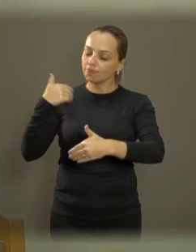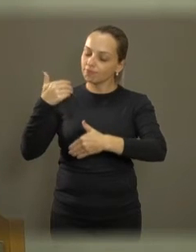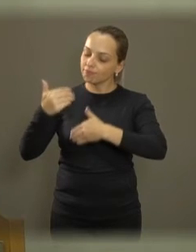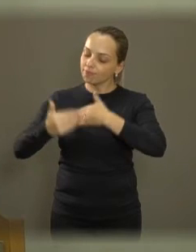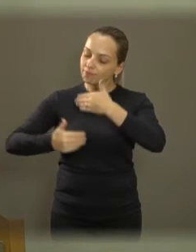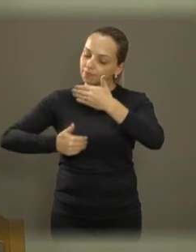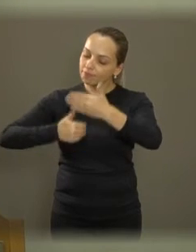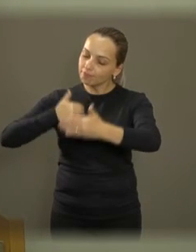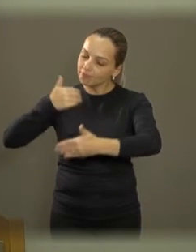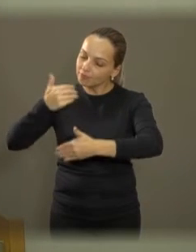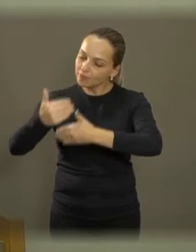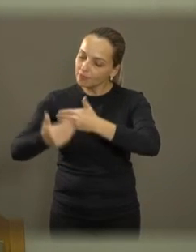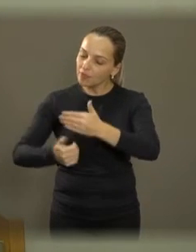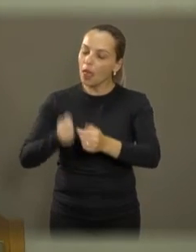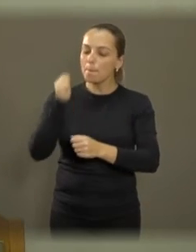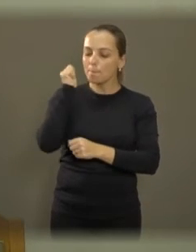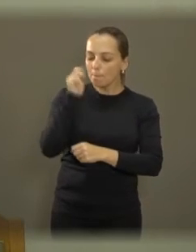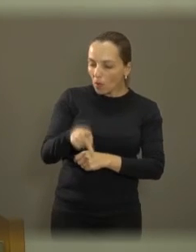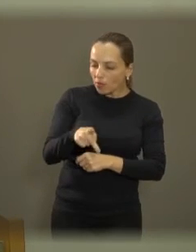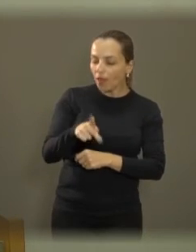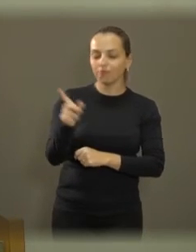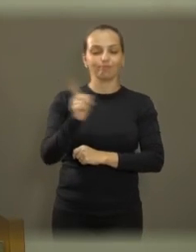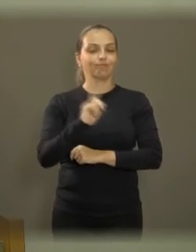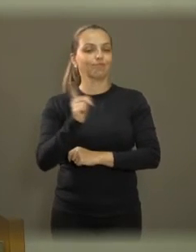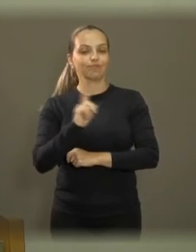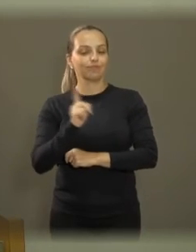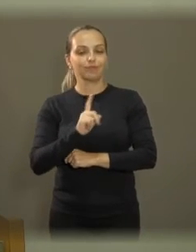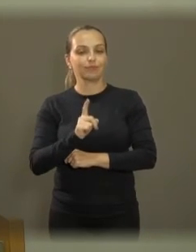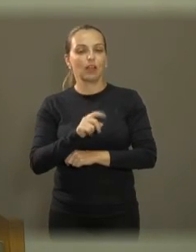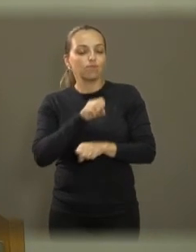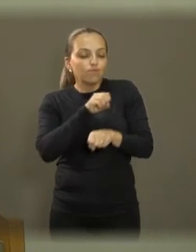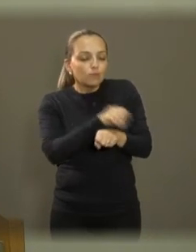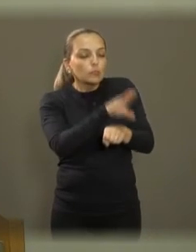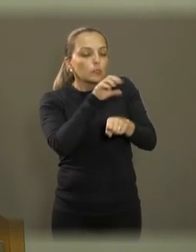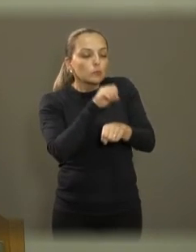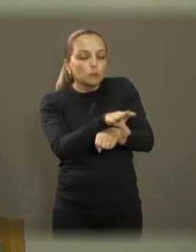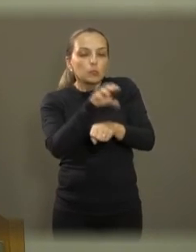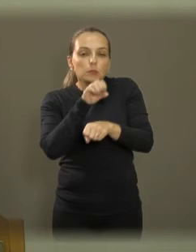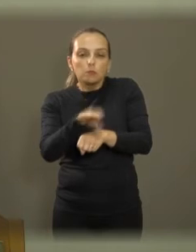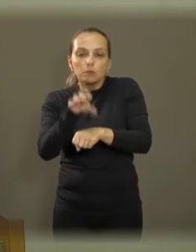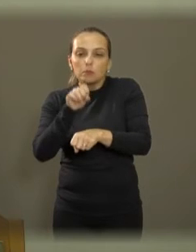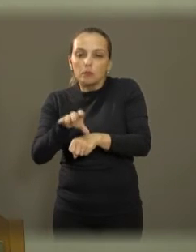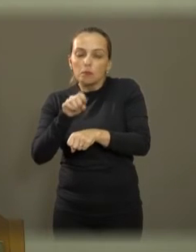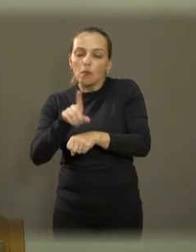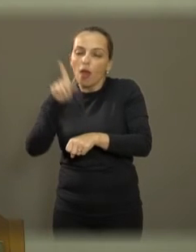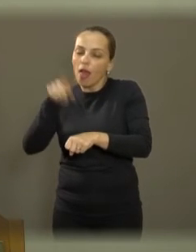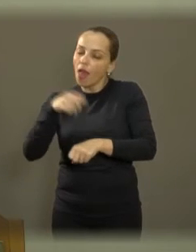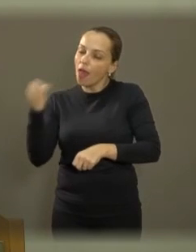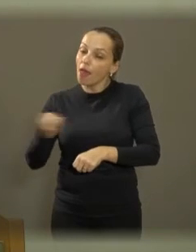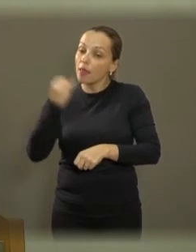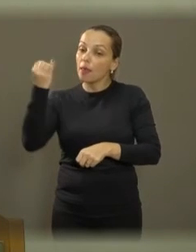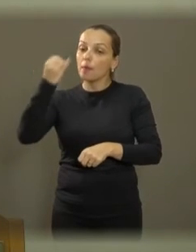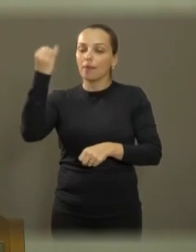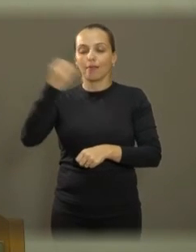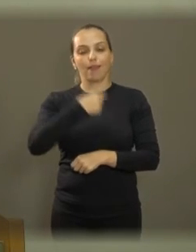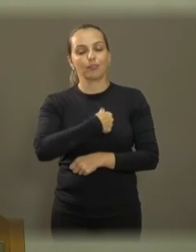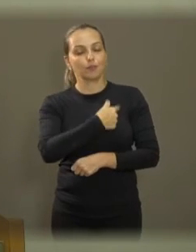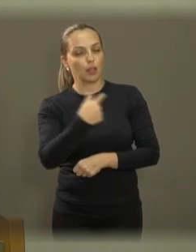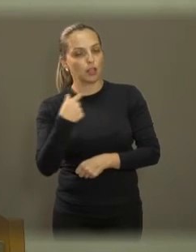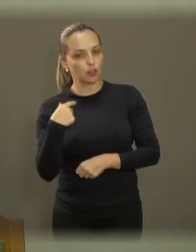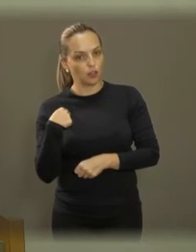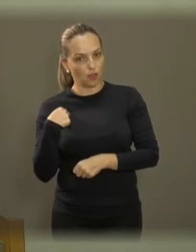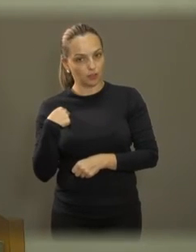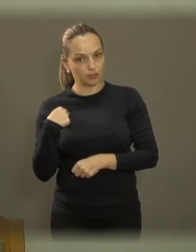aposenta não, continua multiplicando aí os vossos conhecimentos, né? Eu acho que isso é muito importante, uma família de farmacêutico, eu acho que